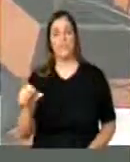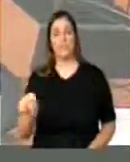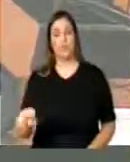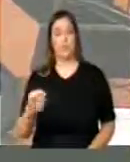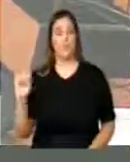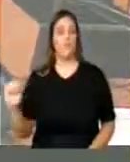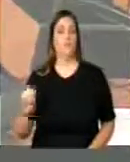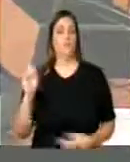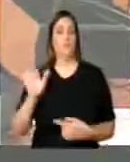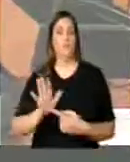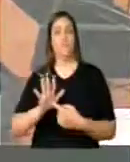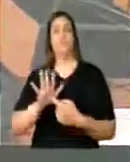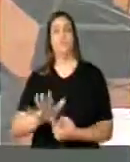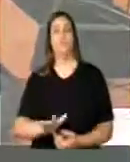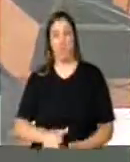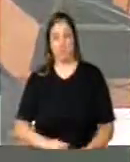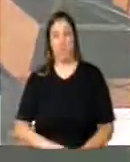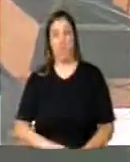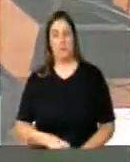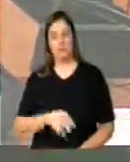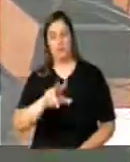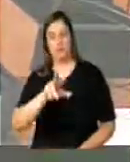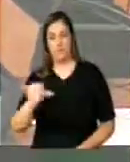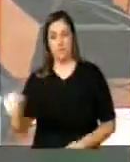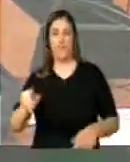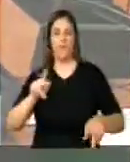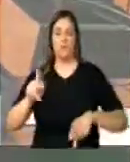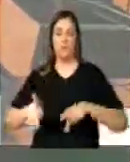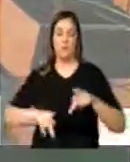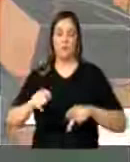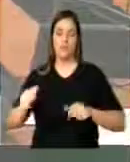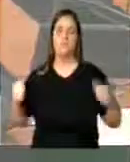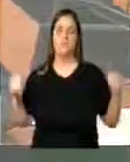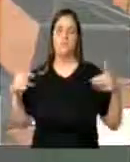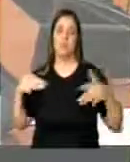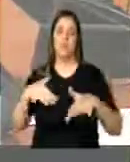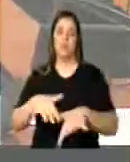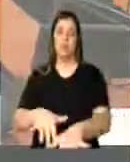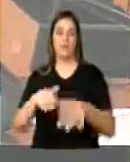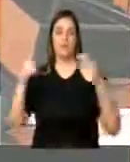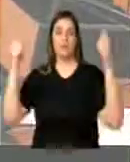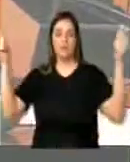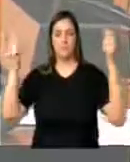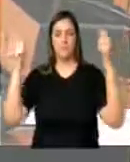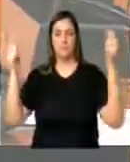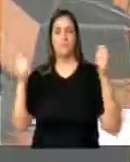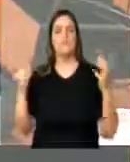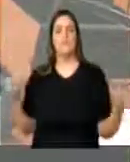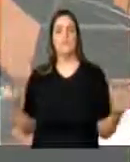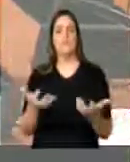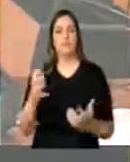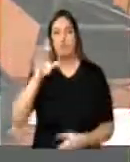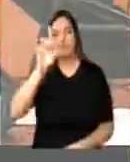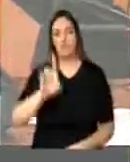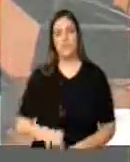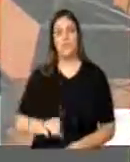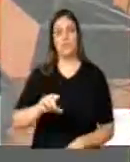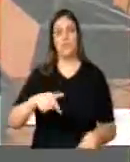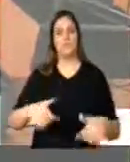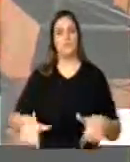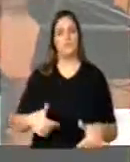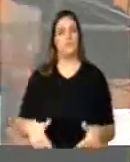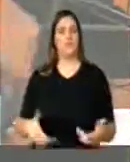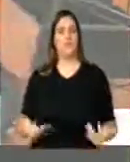esquerda contra a direita, não é isso, mas do povo brasileiro que deseja, pelo trabalho, fazer a afirmação da constituição